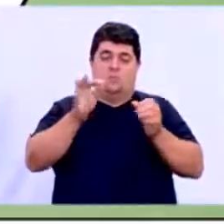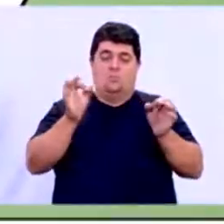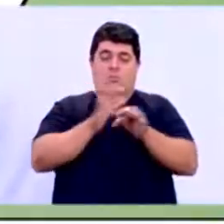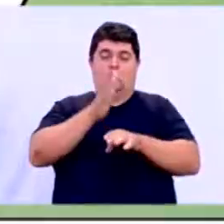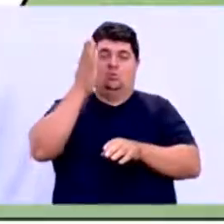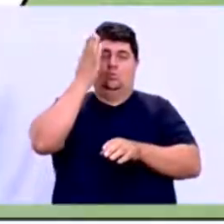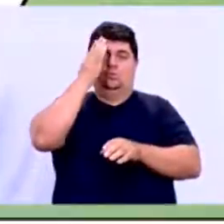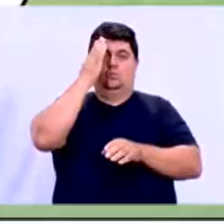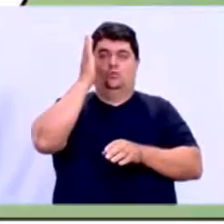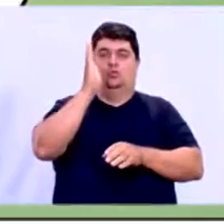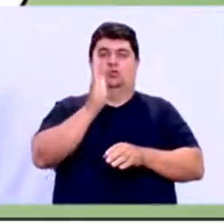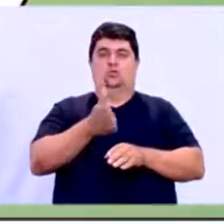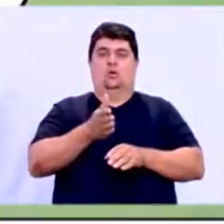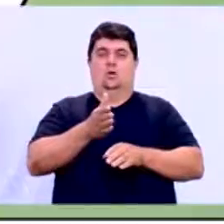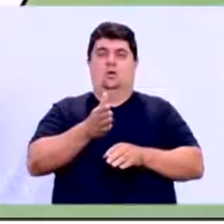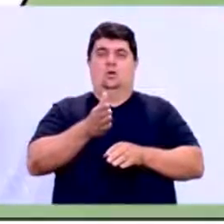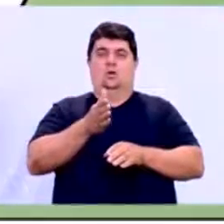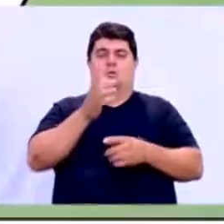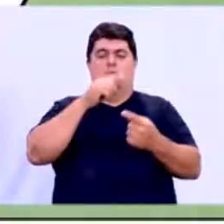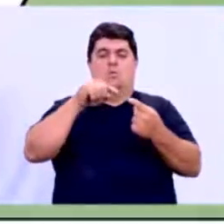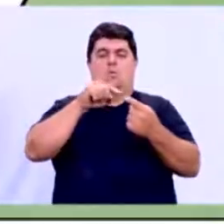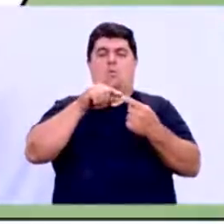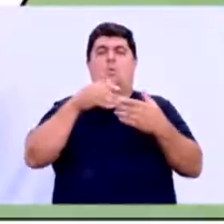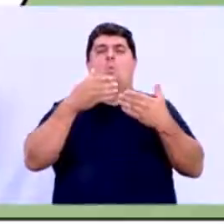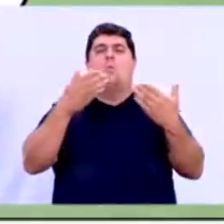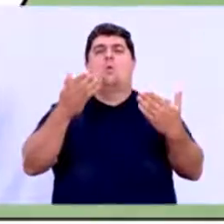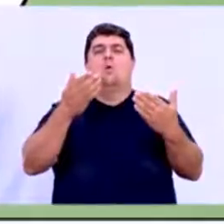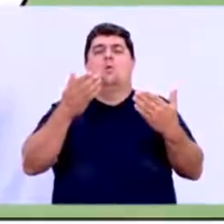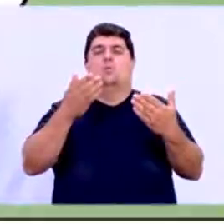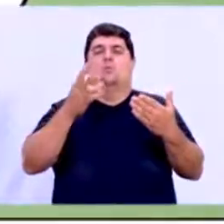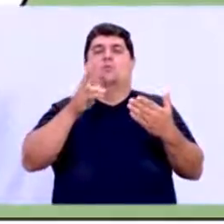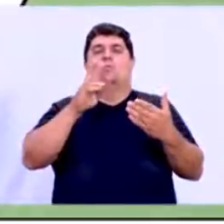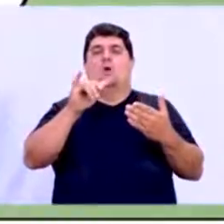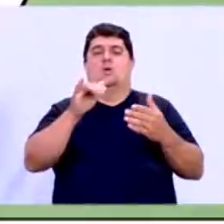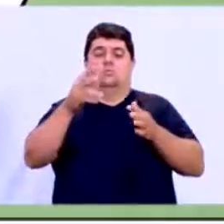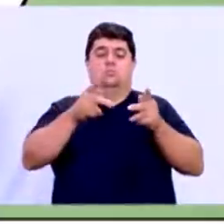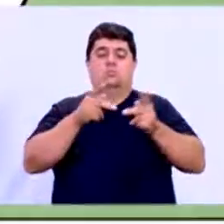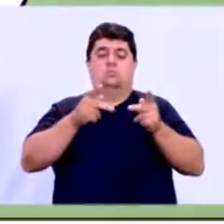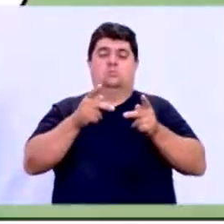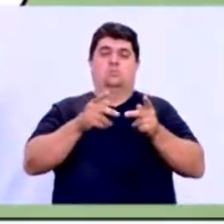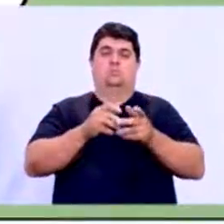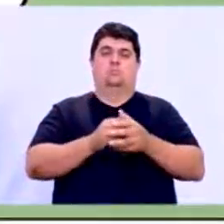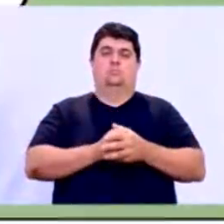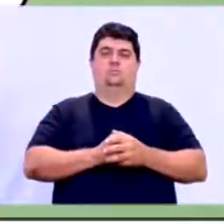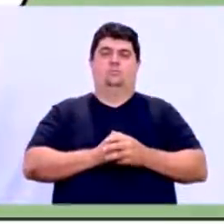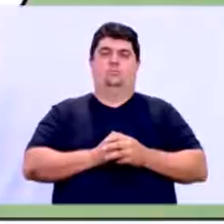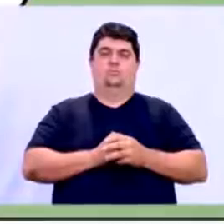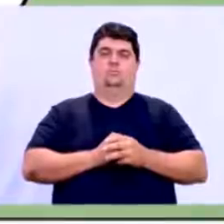e quais os objetivos que se pretende alcançar. Bom,